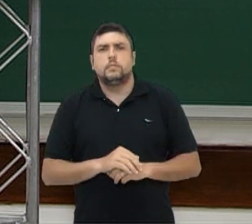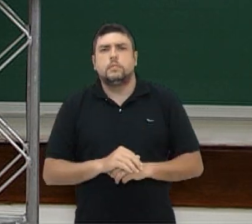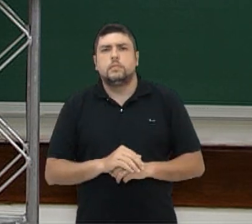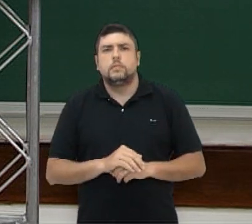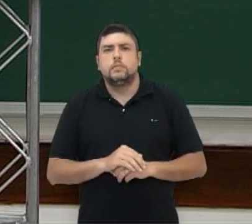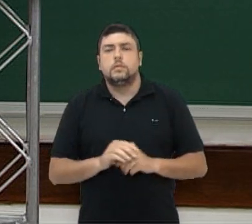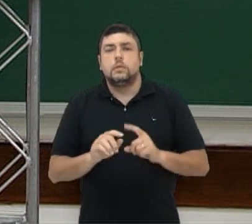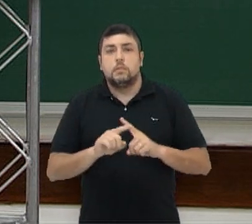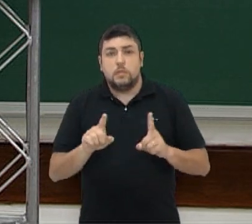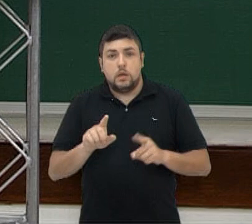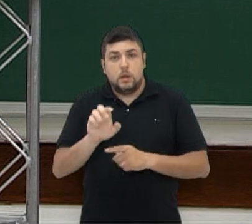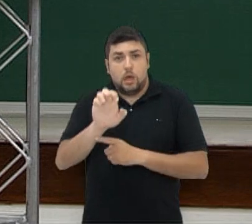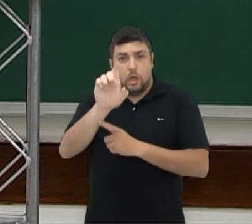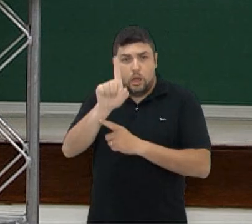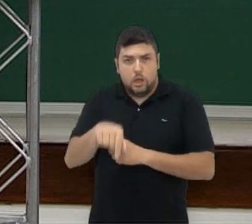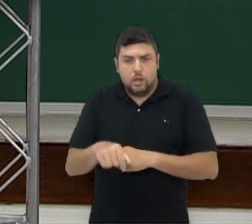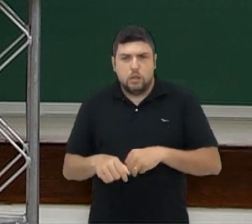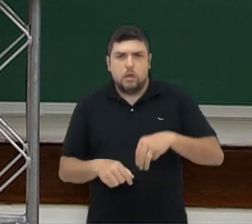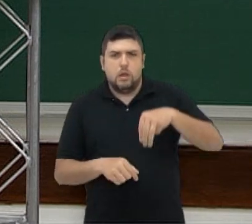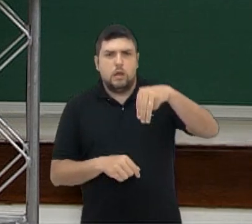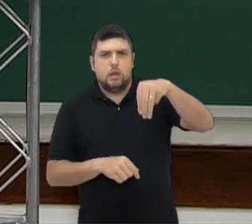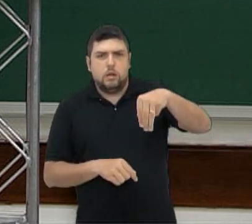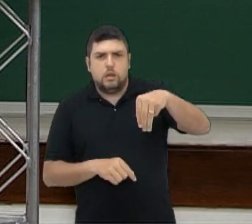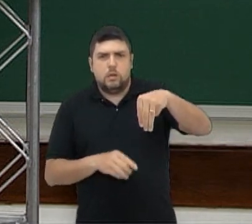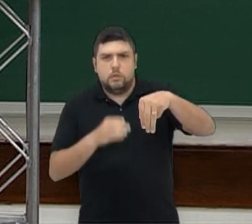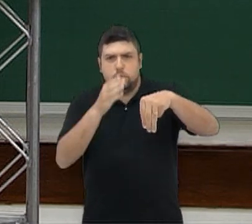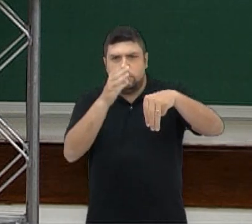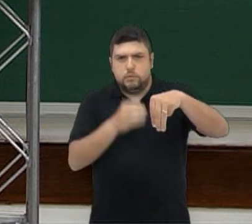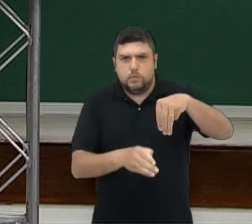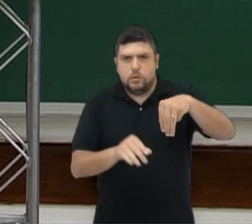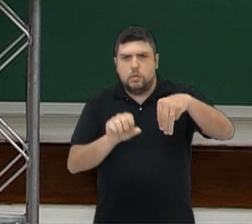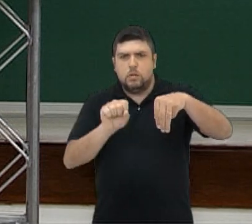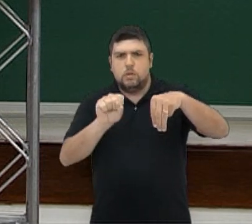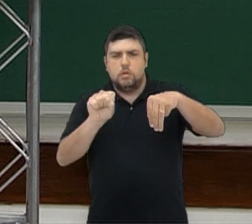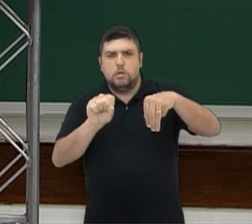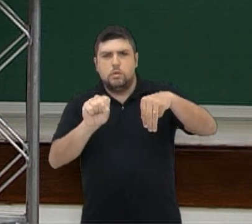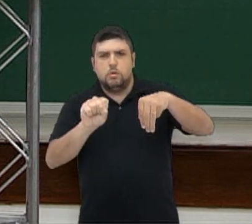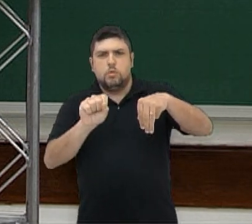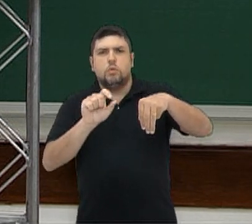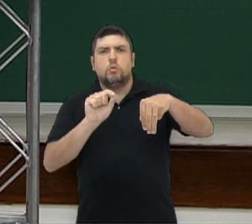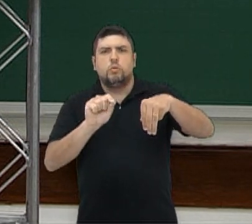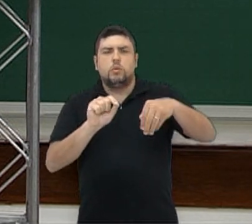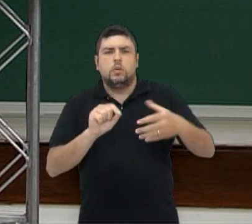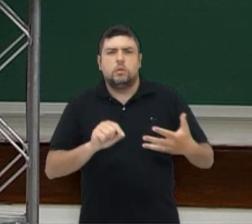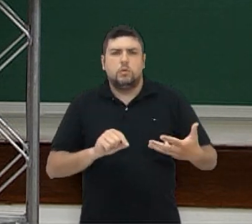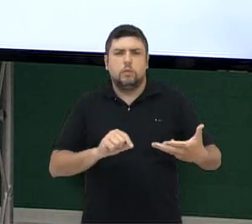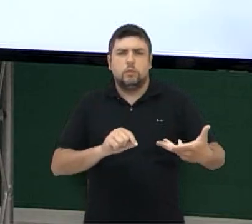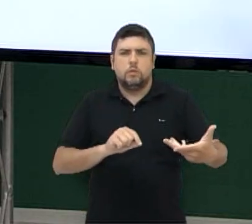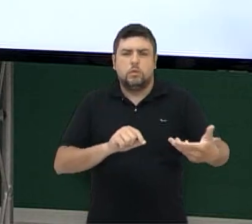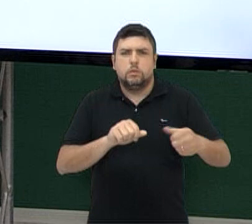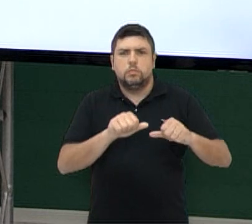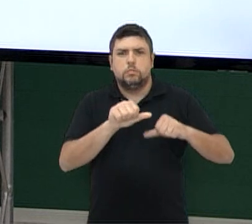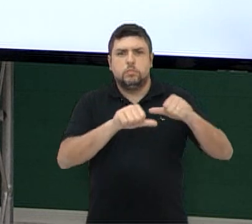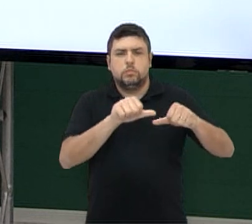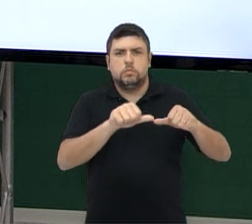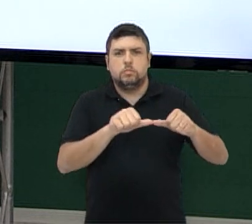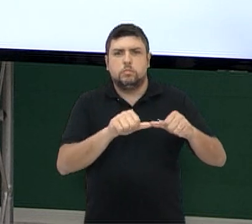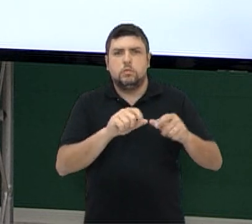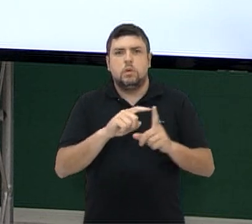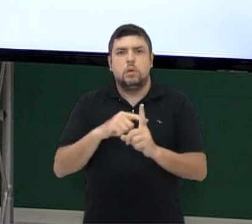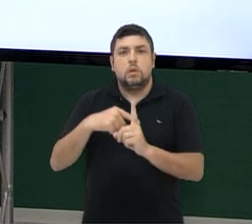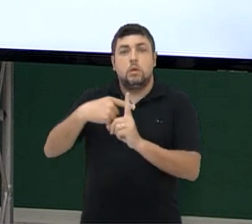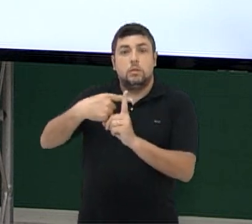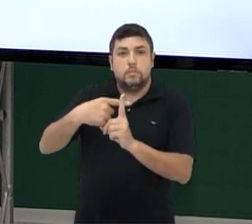a junção de metros por segundo da variação da velocidade e do segundo do